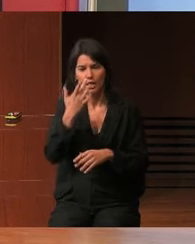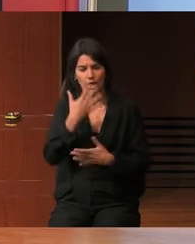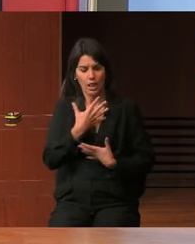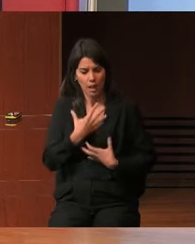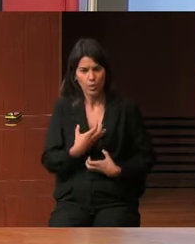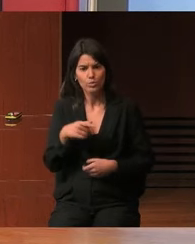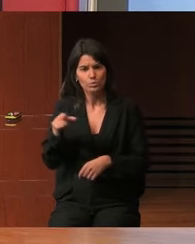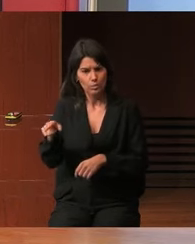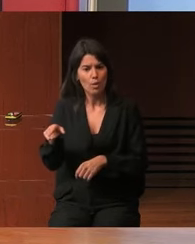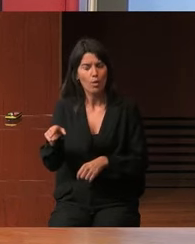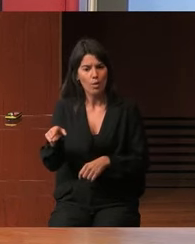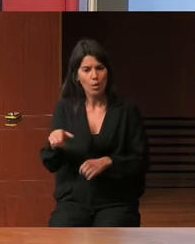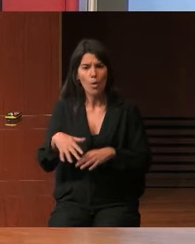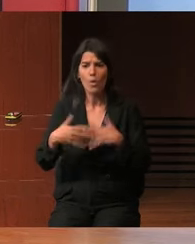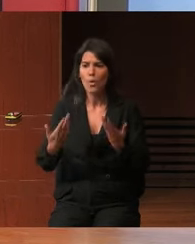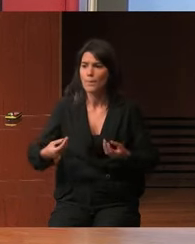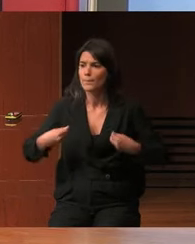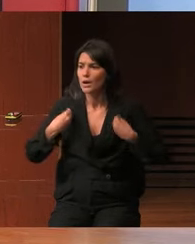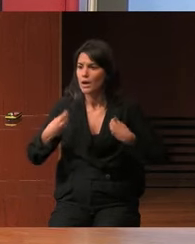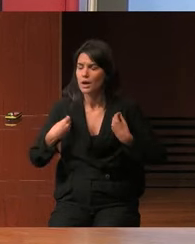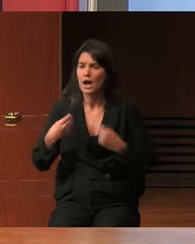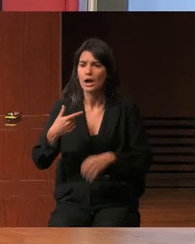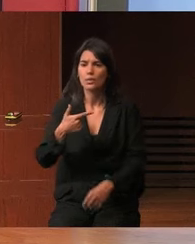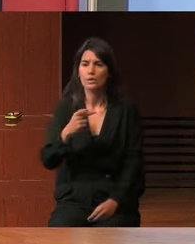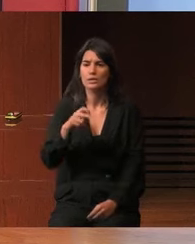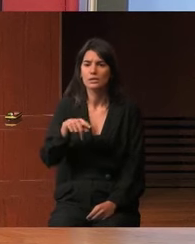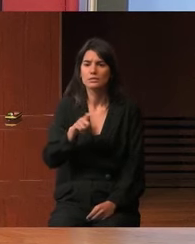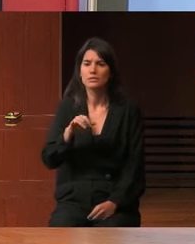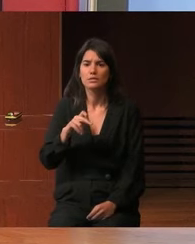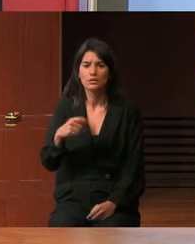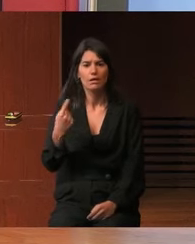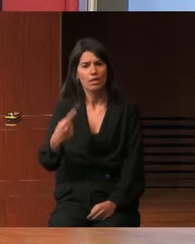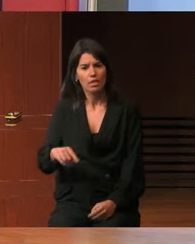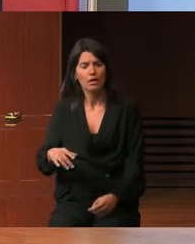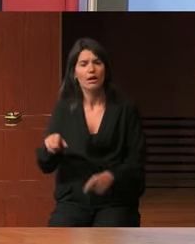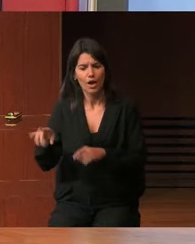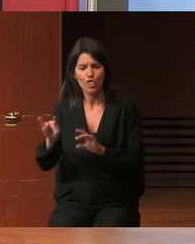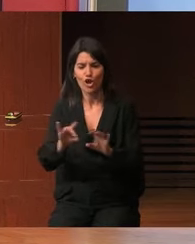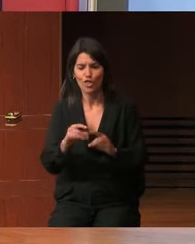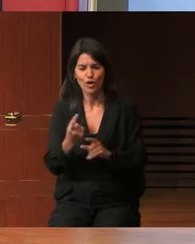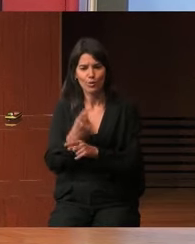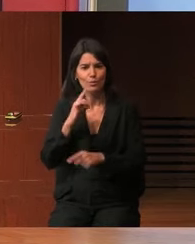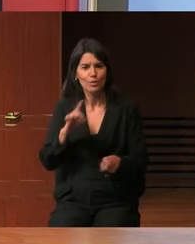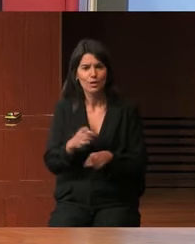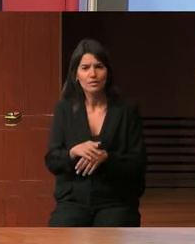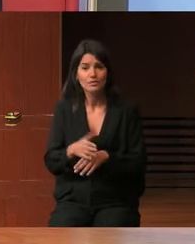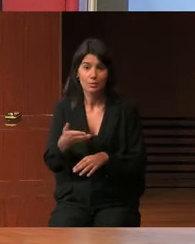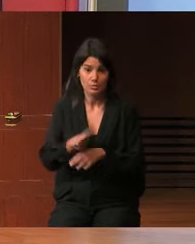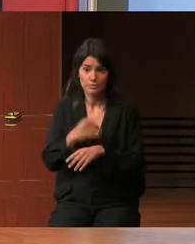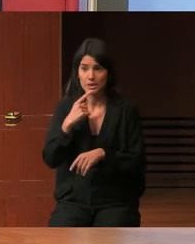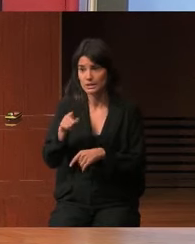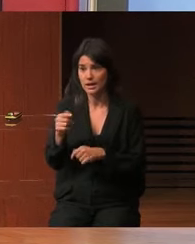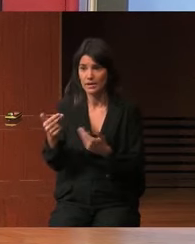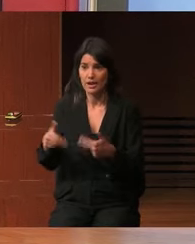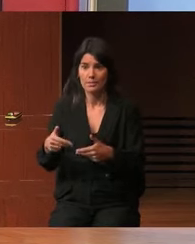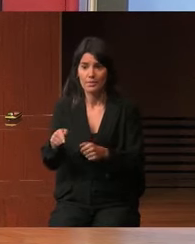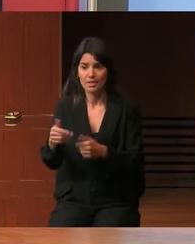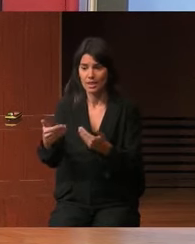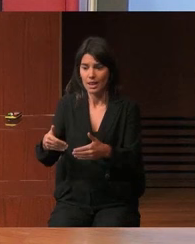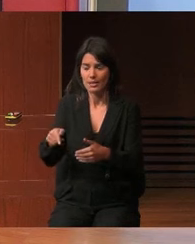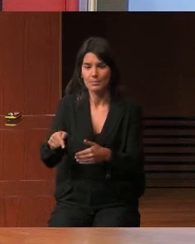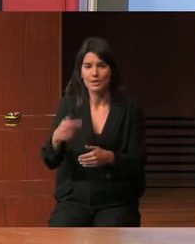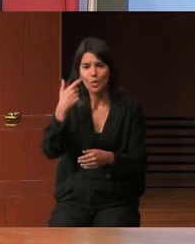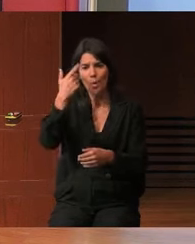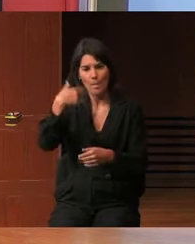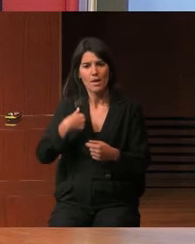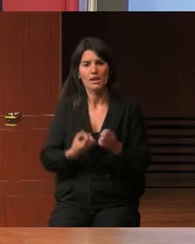não é? Ou que os chimpanzés da Tanzânia usam instrumentos. Para, dizia-se, por exemplo, que essa era uma das fronteiras do humano e do animal. O humano